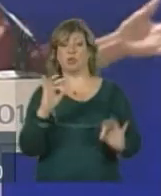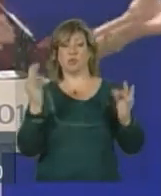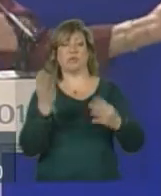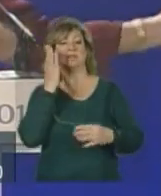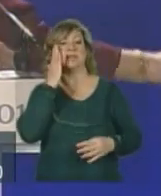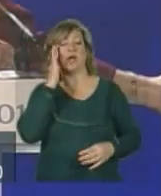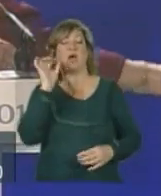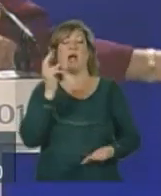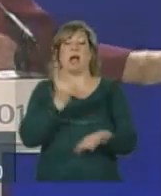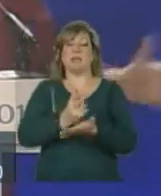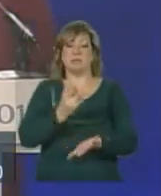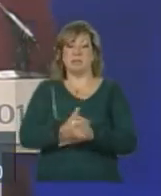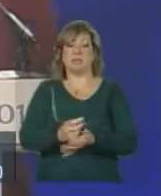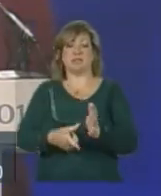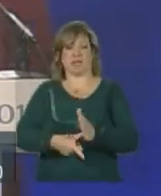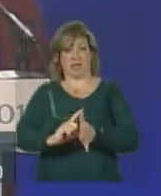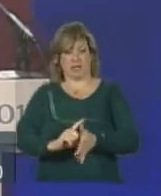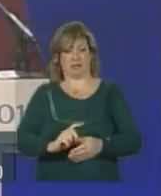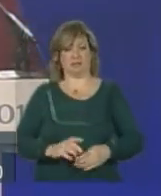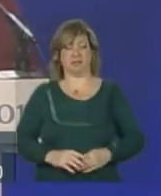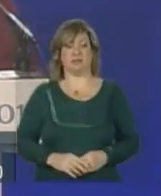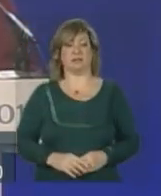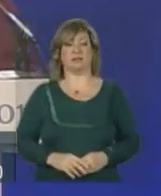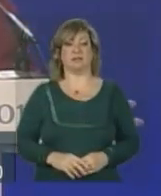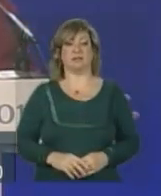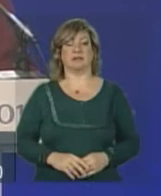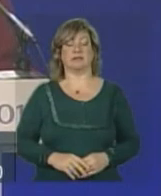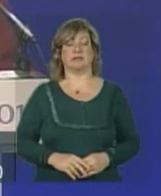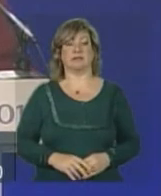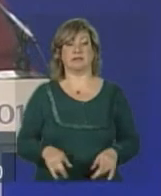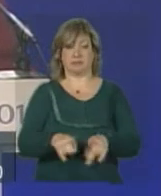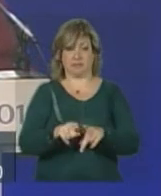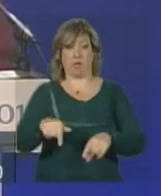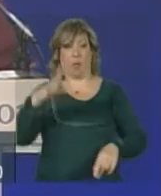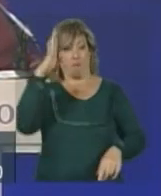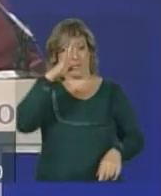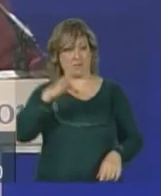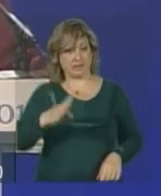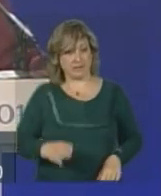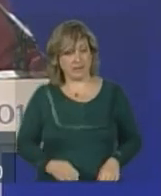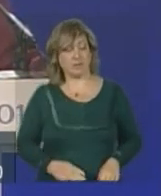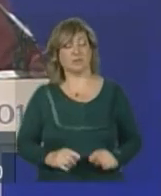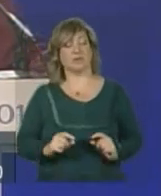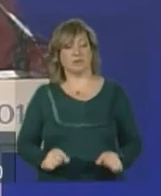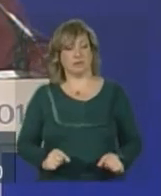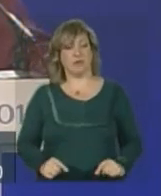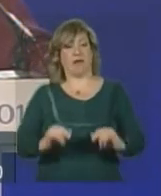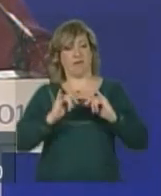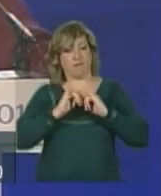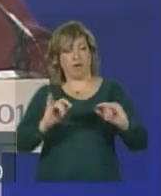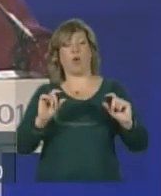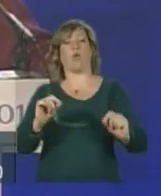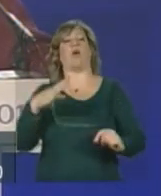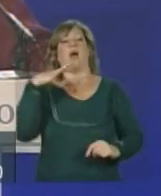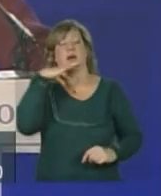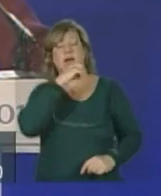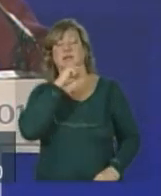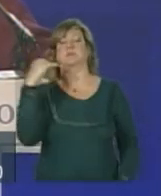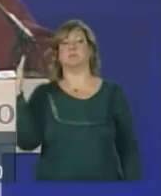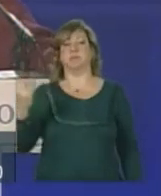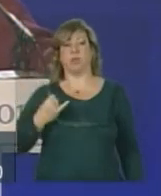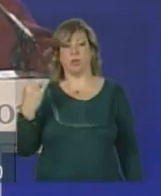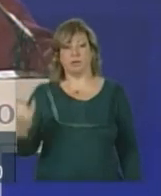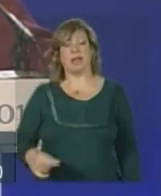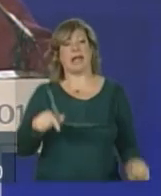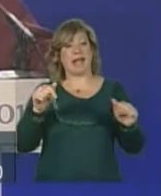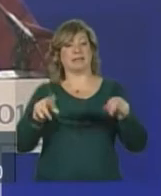que são as mesmas de antes. E o Brasil reiterou que considera importante